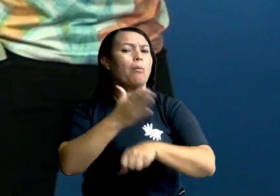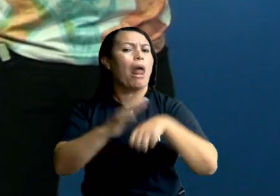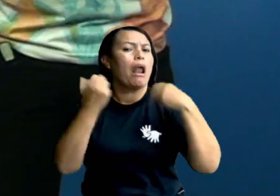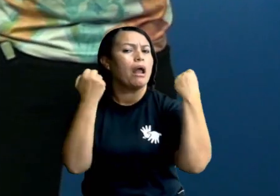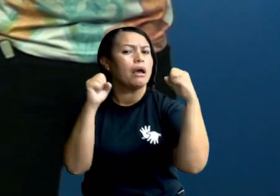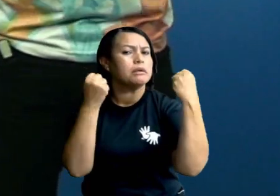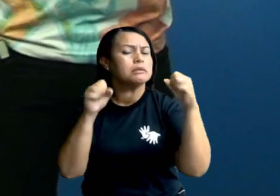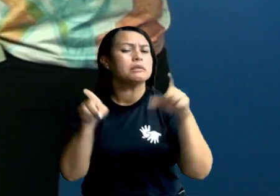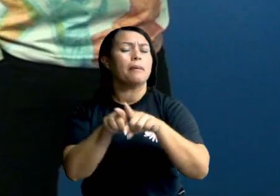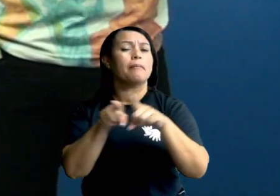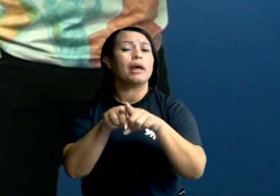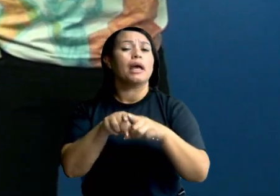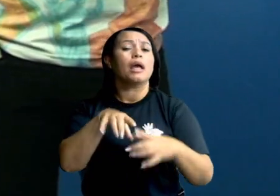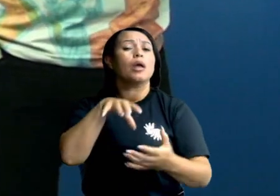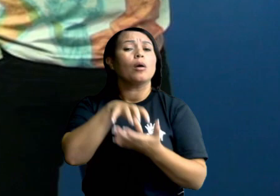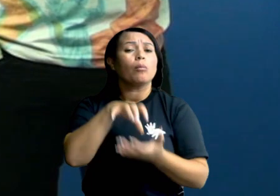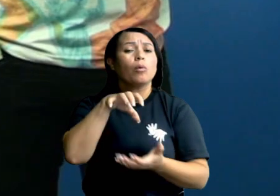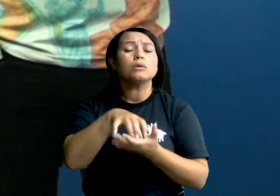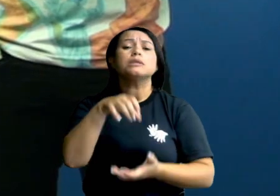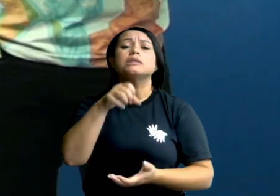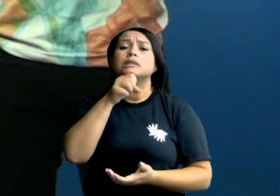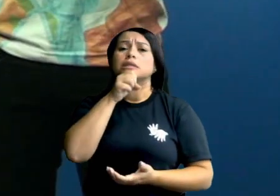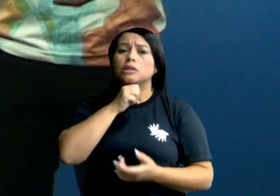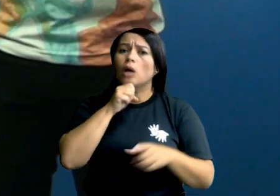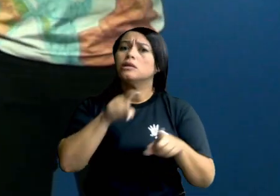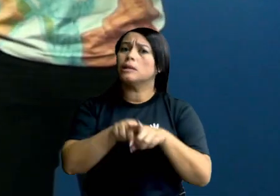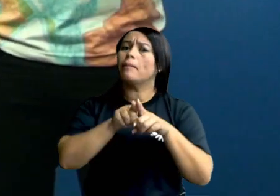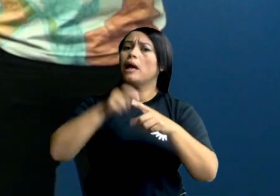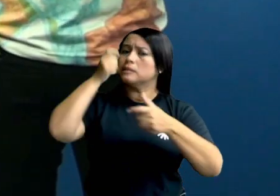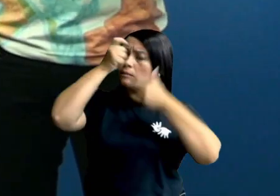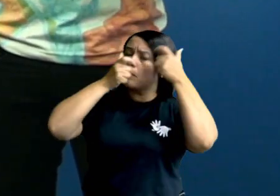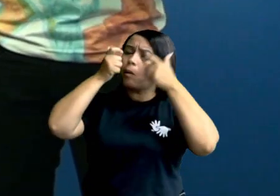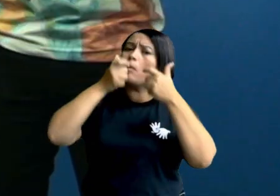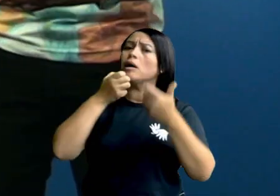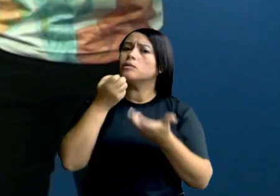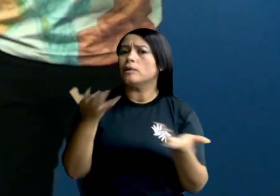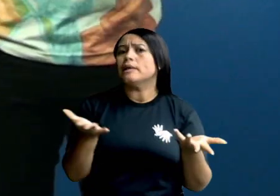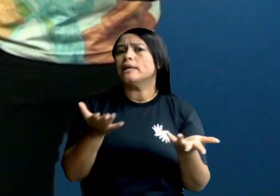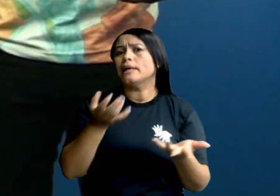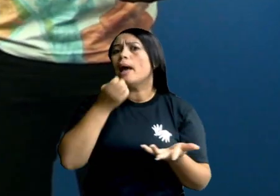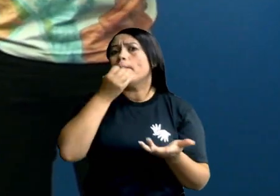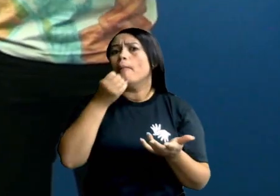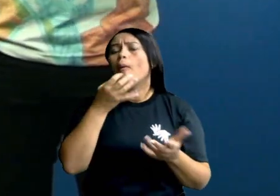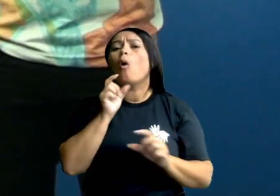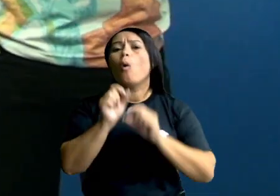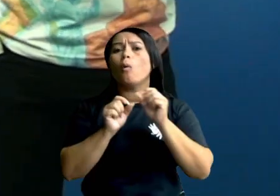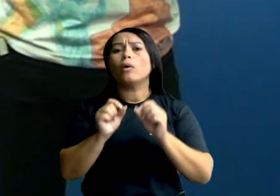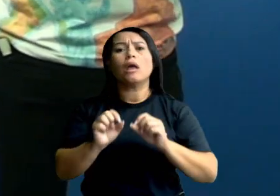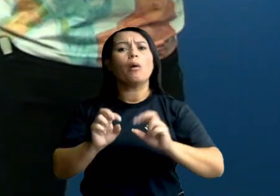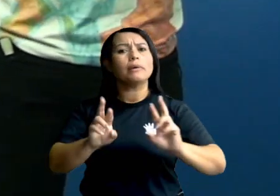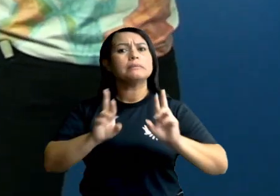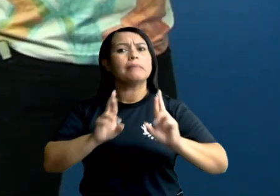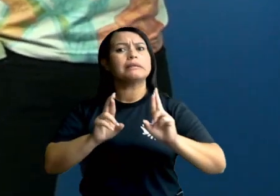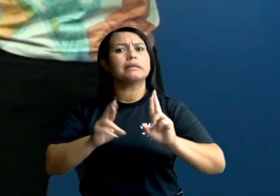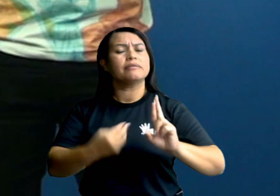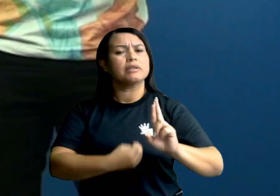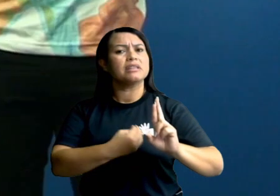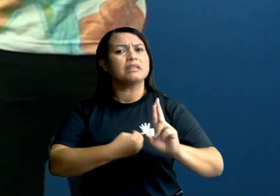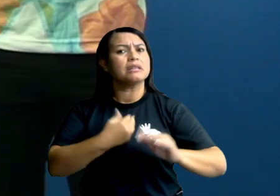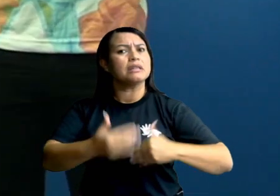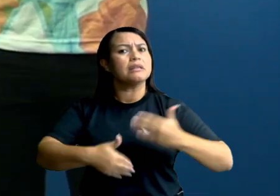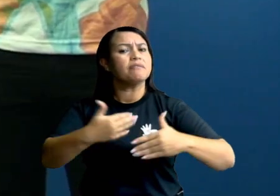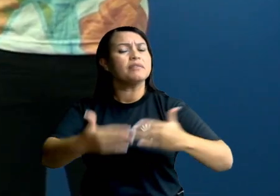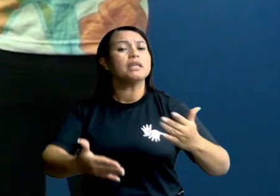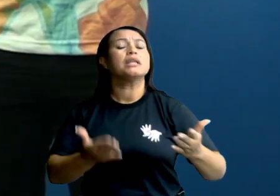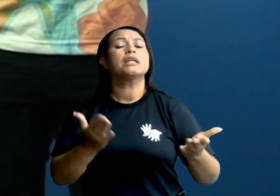e os idosos têm se preocupado com isso também. E isso gera exatamente uma maior expectativa de vida. Então,